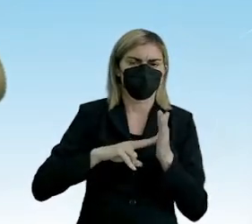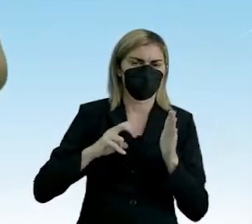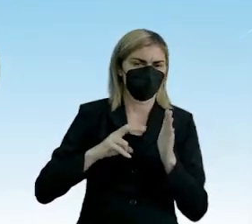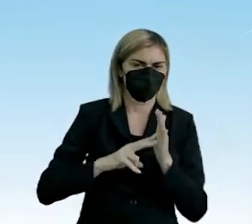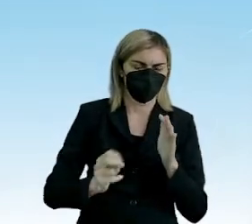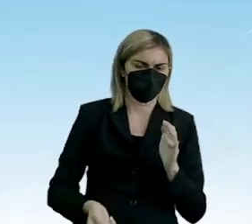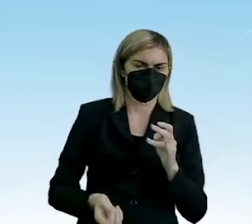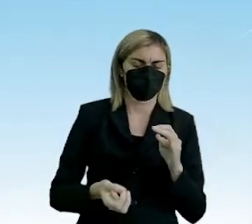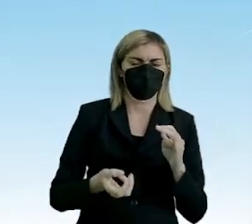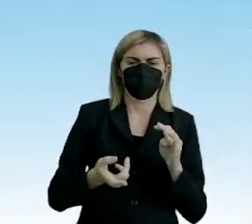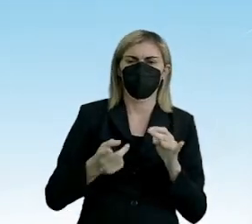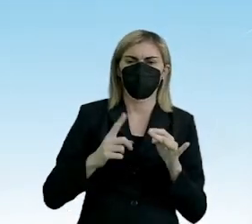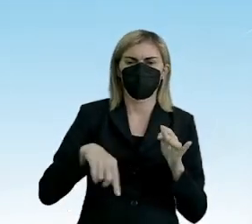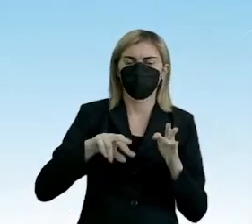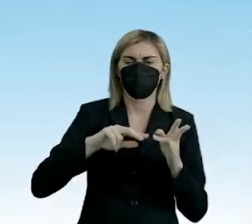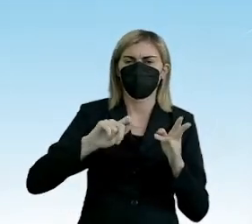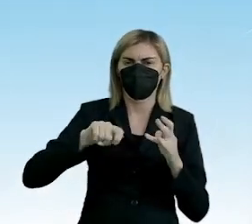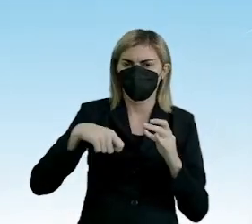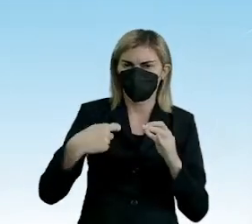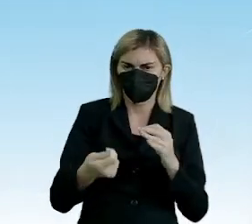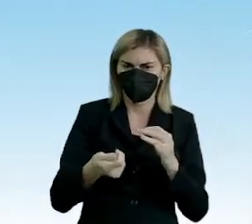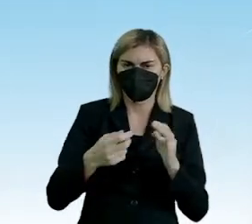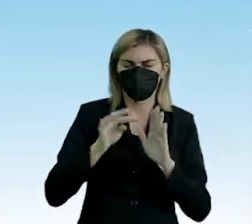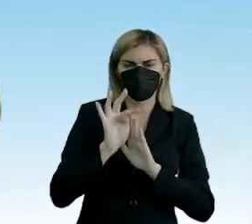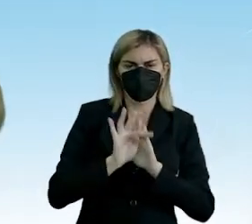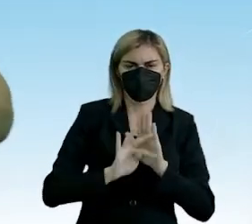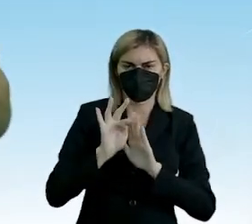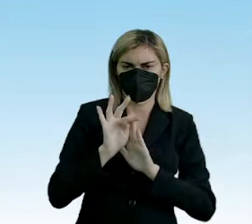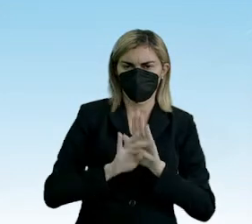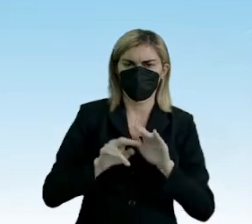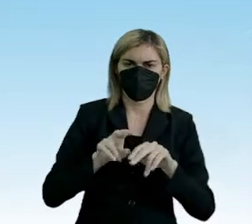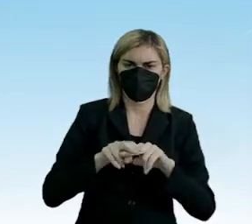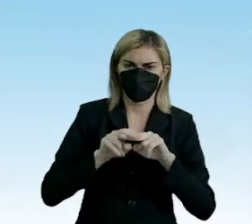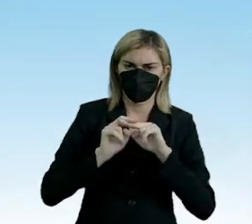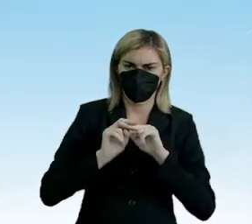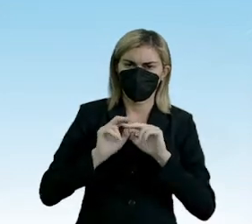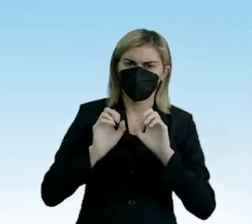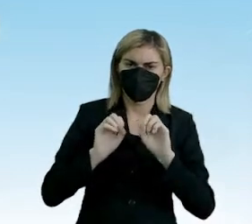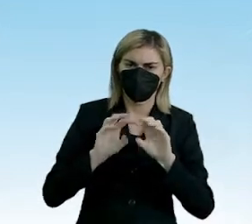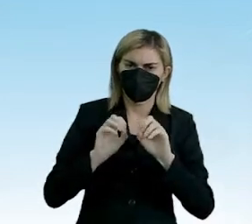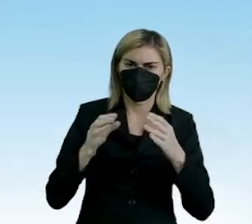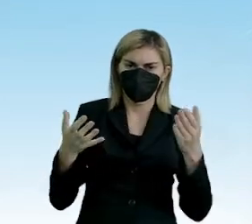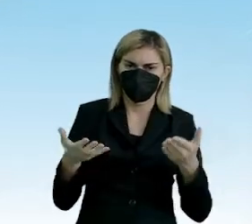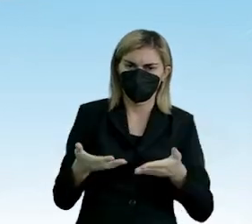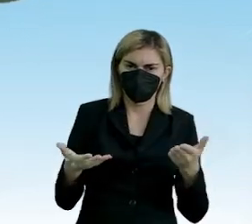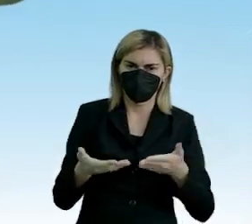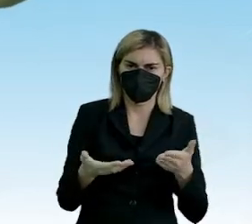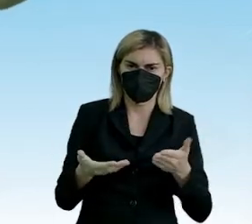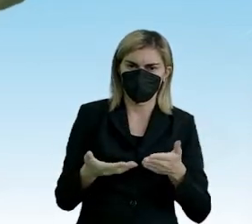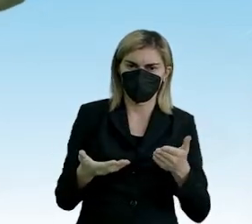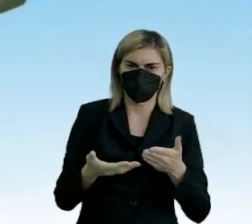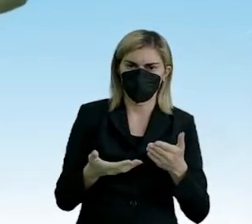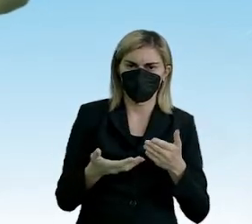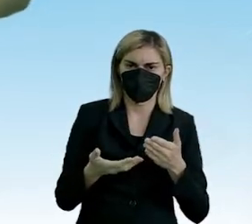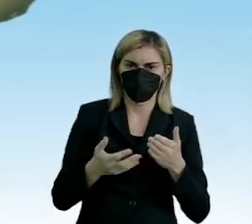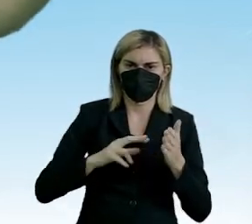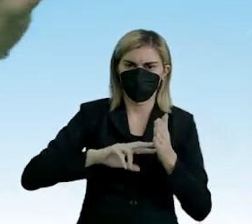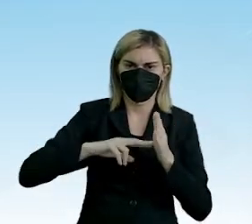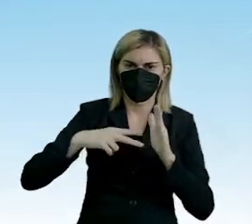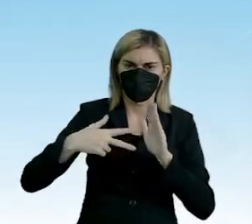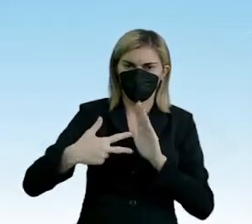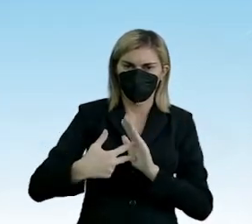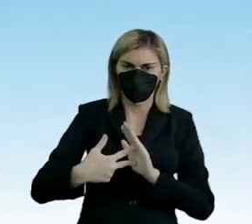isso provoca o quê? Um sentido no texto. É por isso que na aula de hoje nós falamos em efeitos de